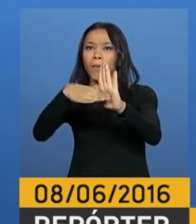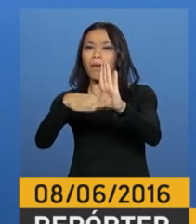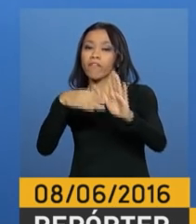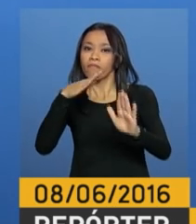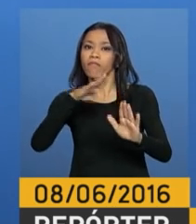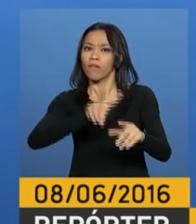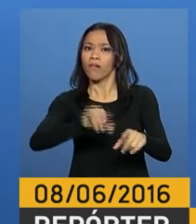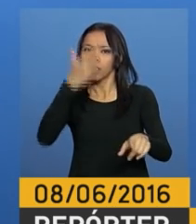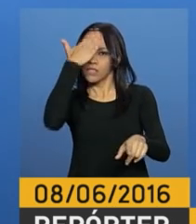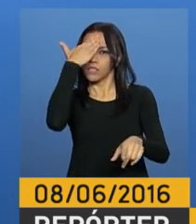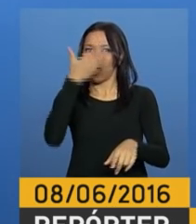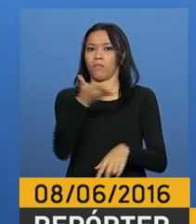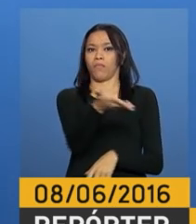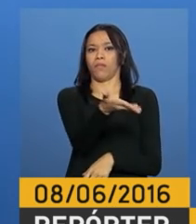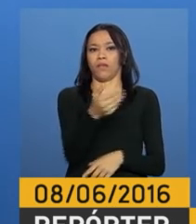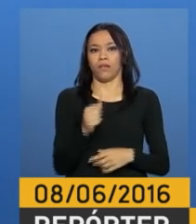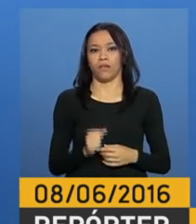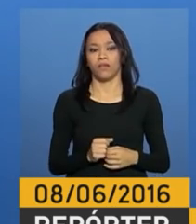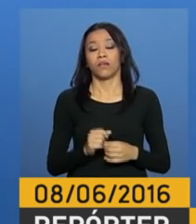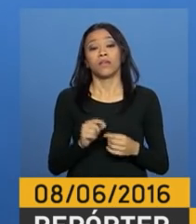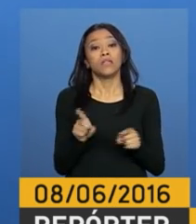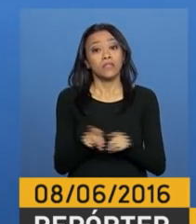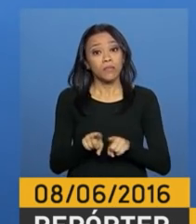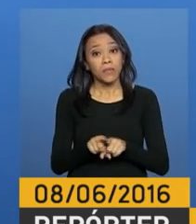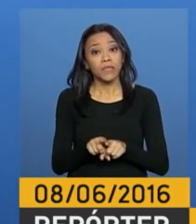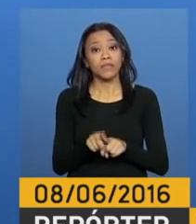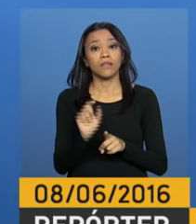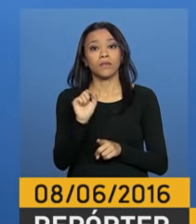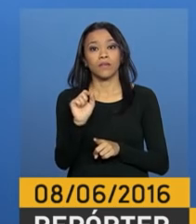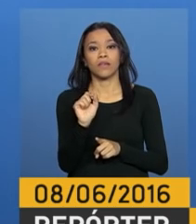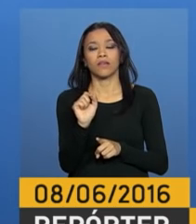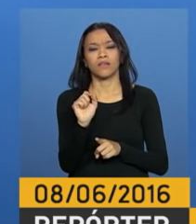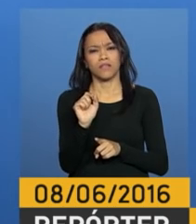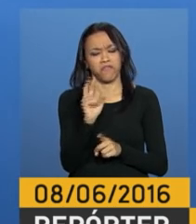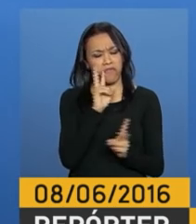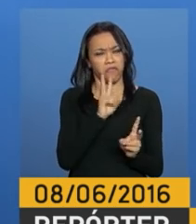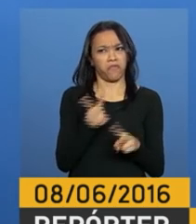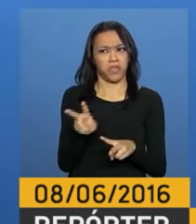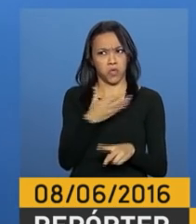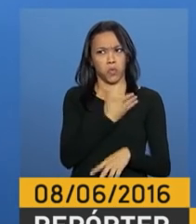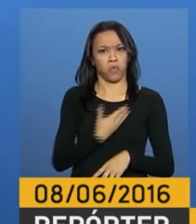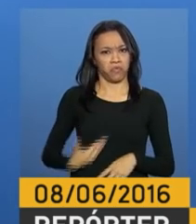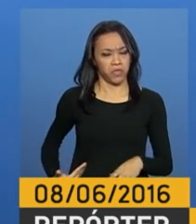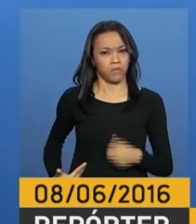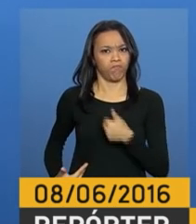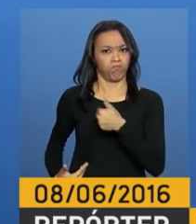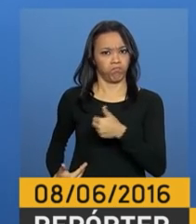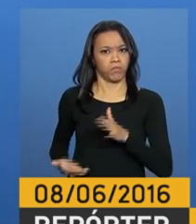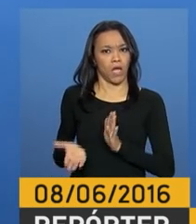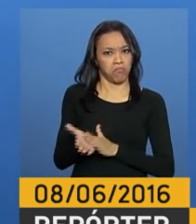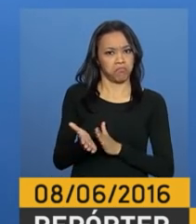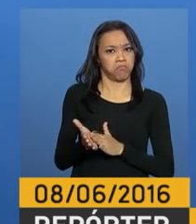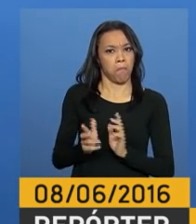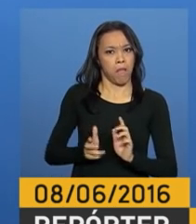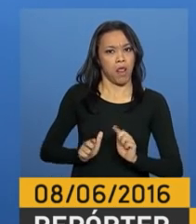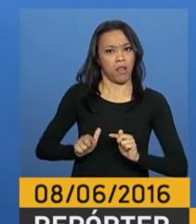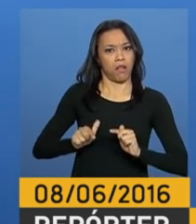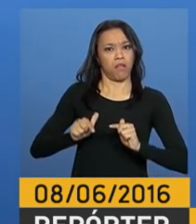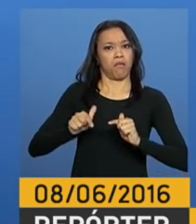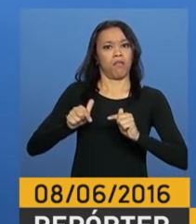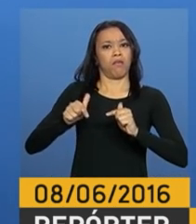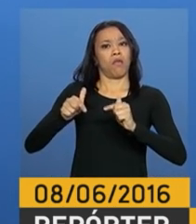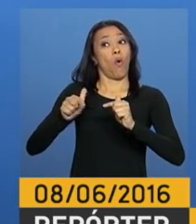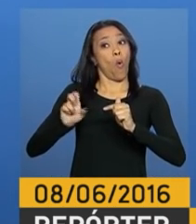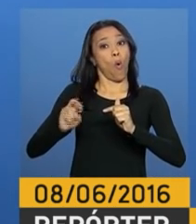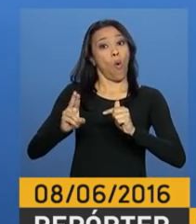saberá da firmeza com que o governo eh eh avançará ou